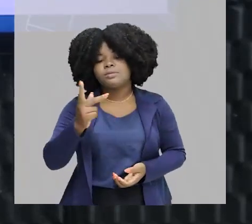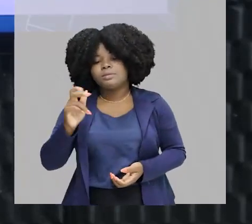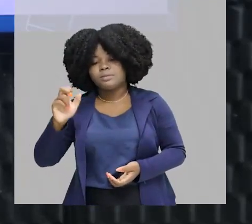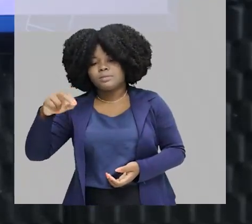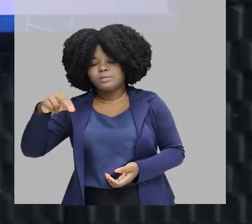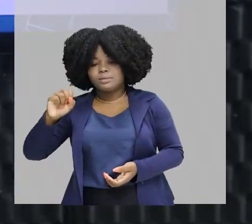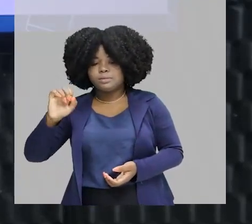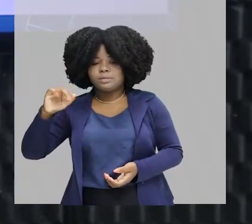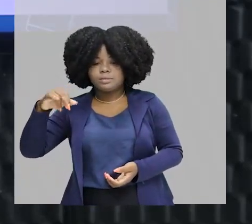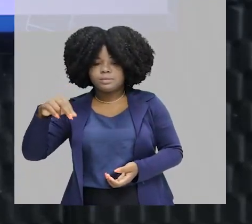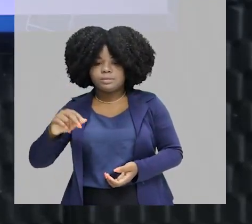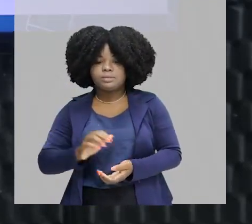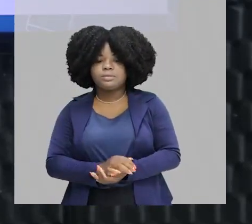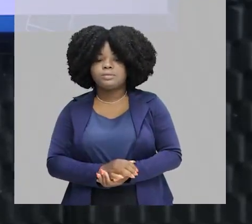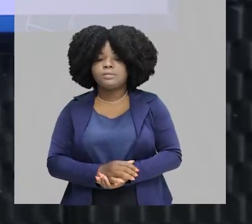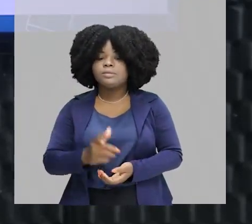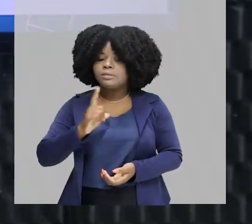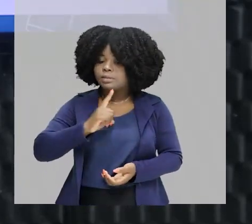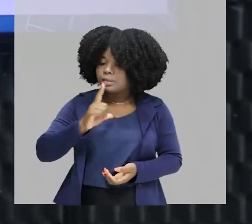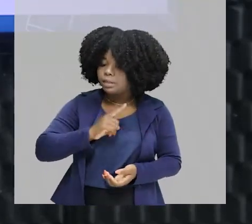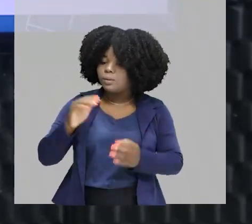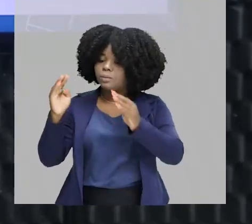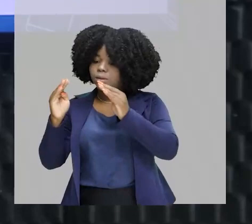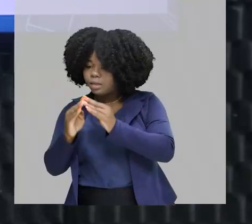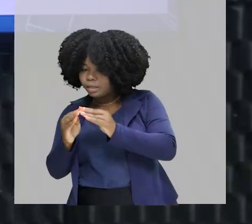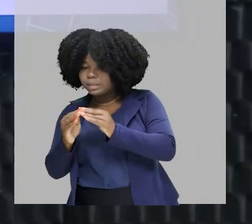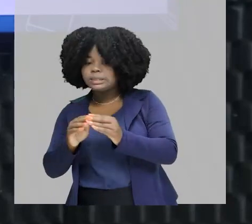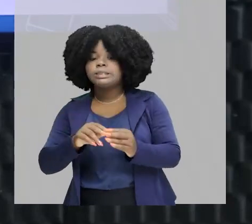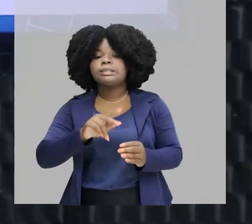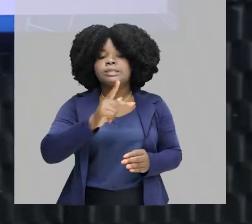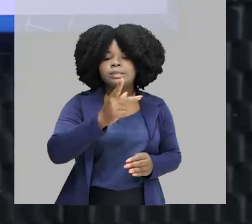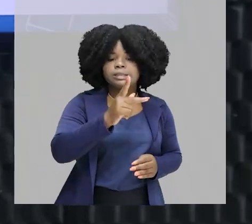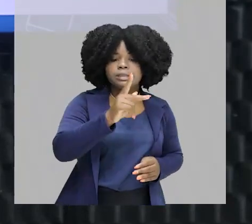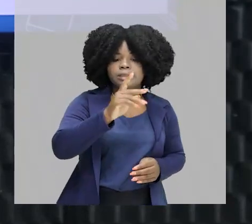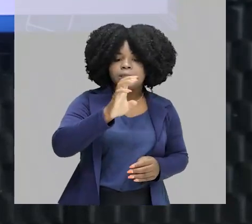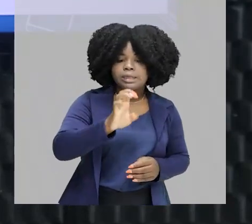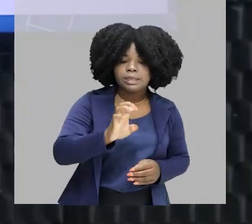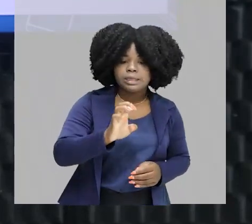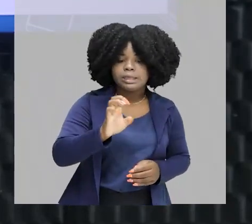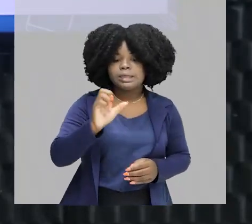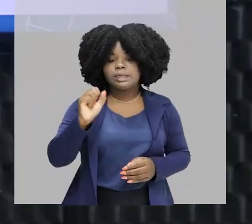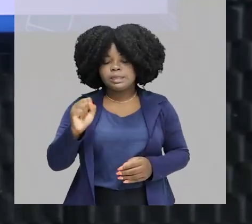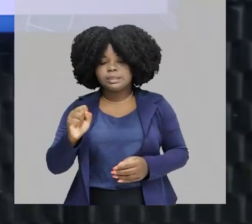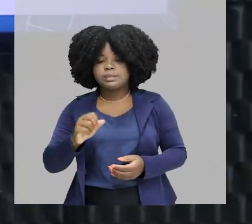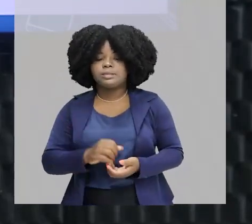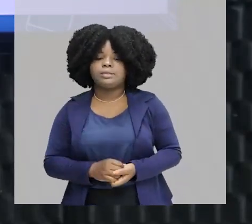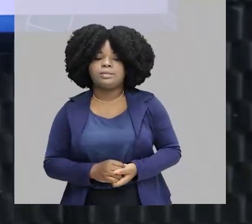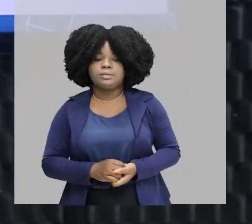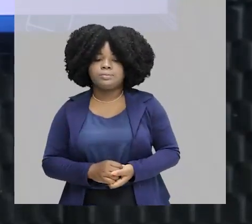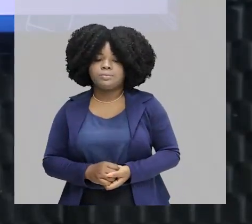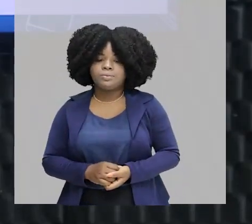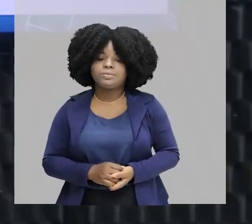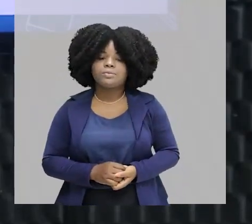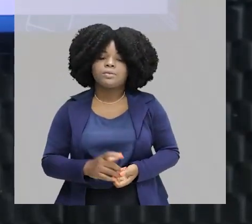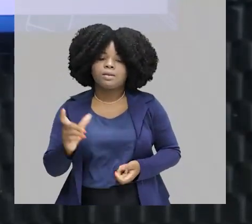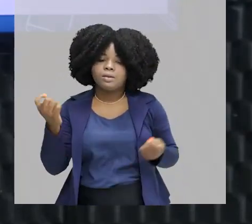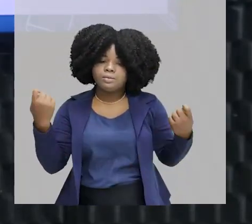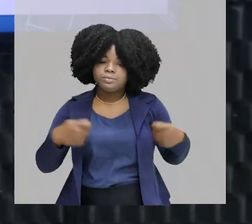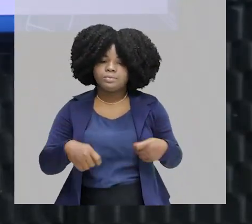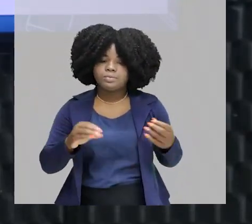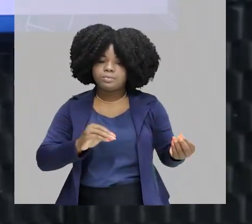Tá? Ele tem uma casa. His a house. Então, eu posso usar essas contrações